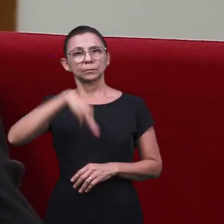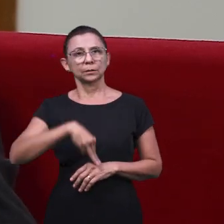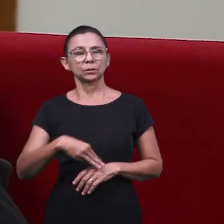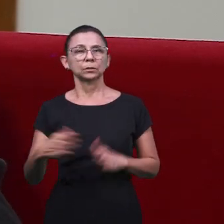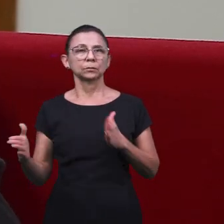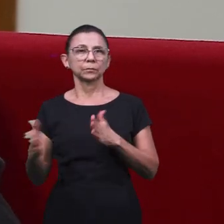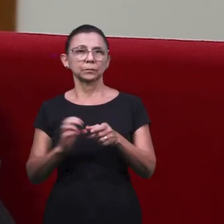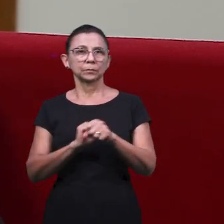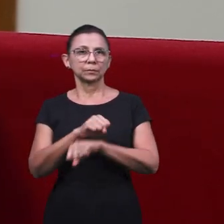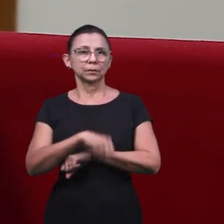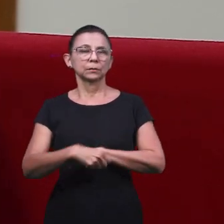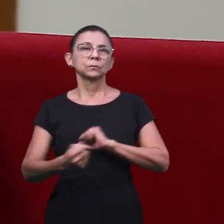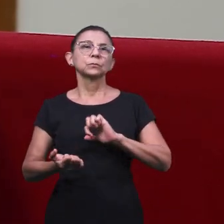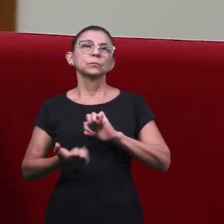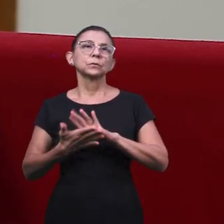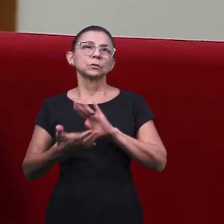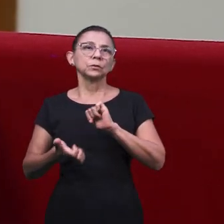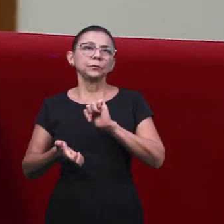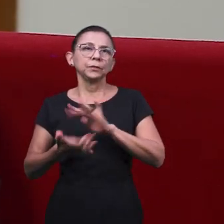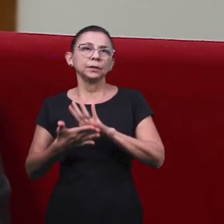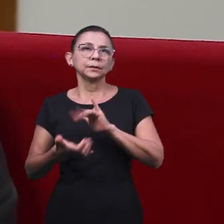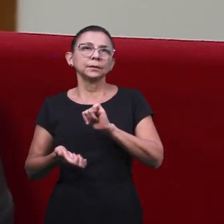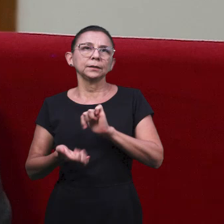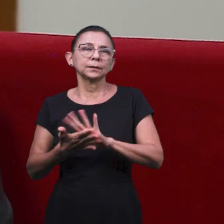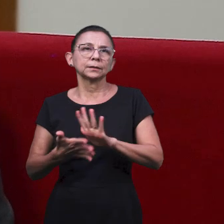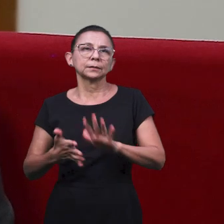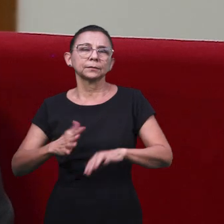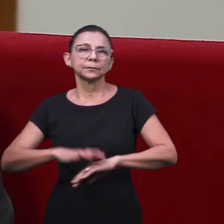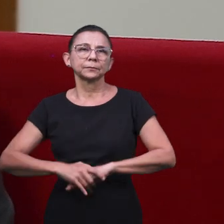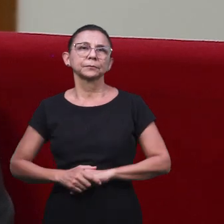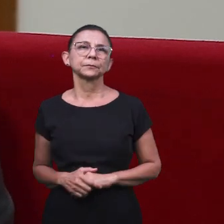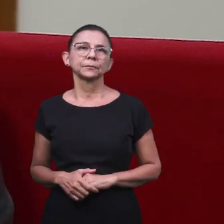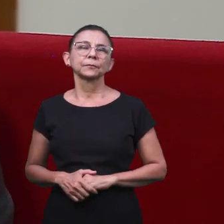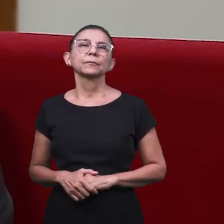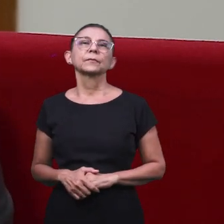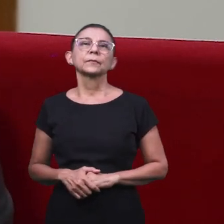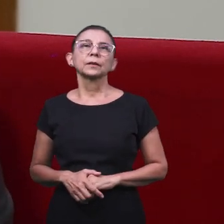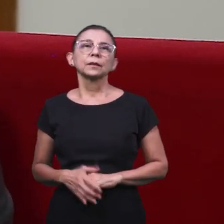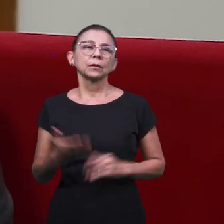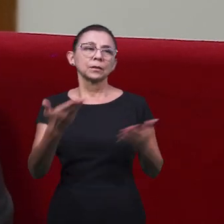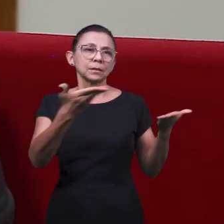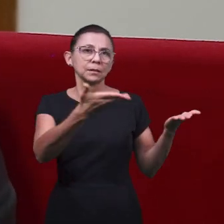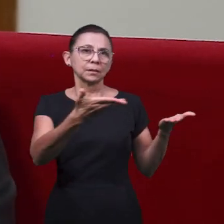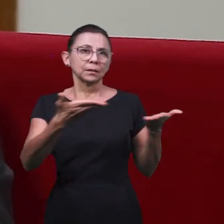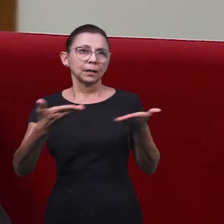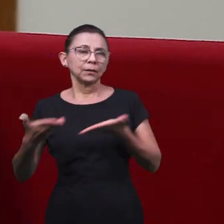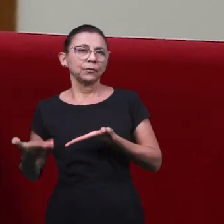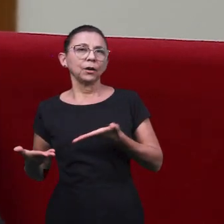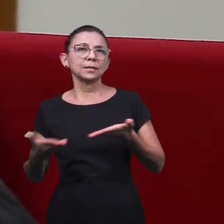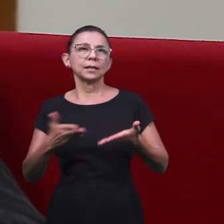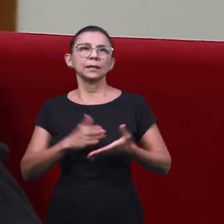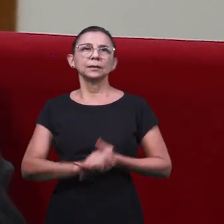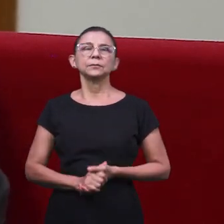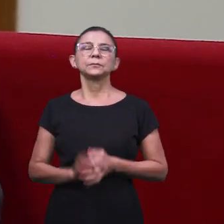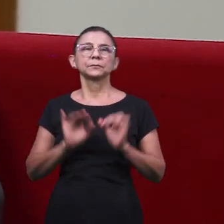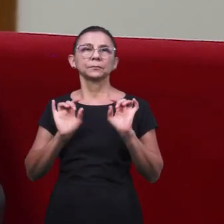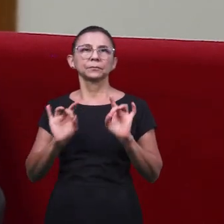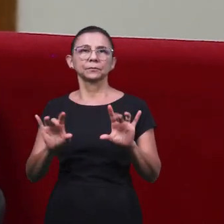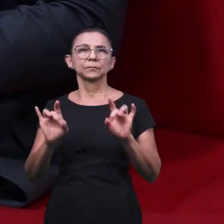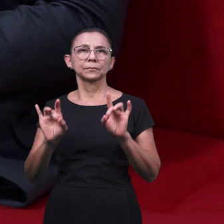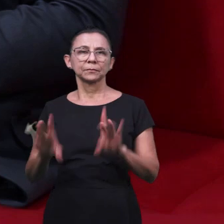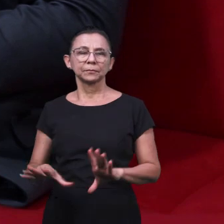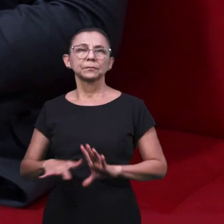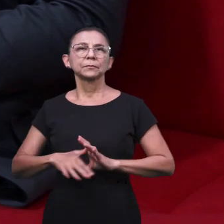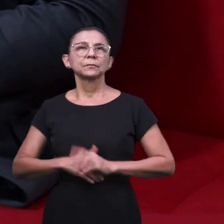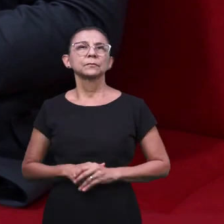louvor e recebemos aqui como convidado especial a nossa irmã Doroteia, que participou, esteve conosco aqui durante todo esse